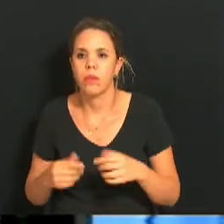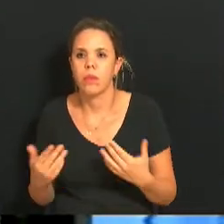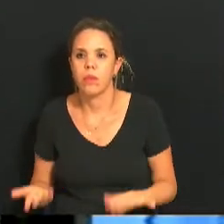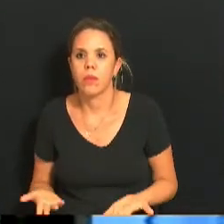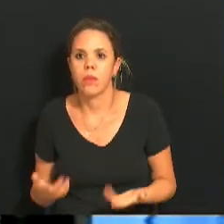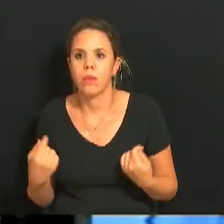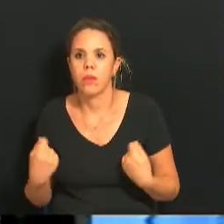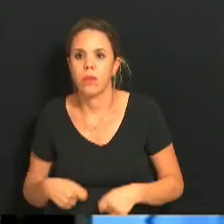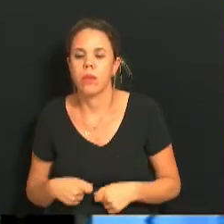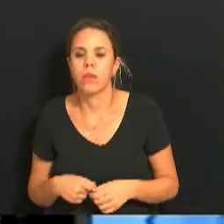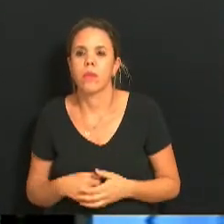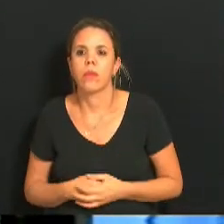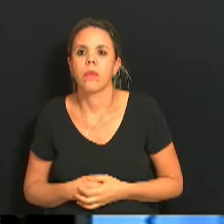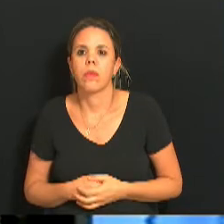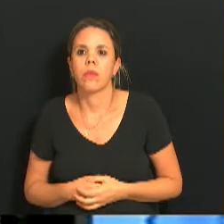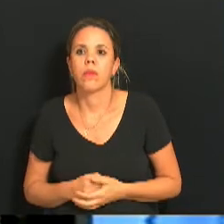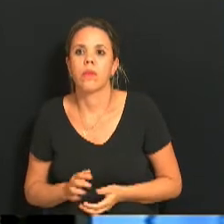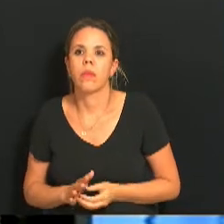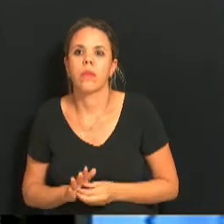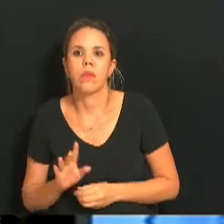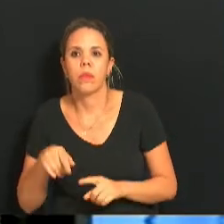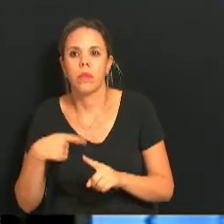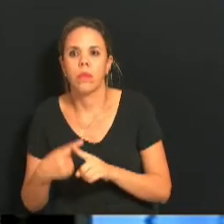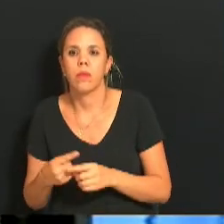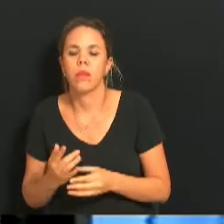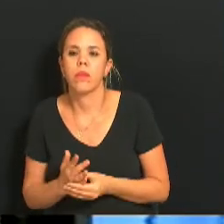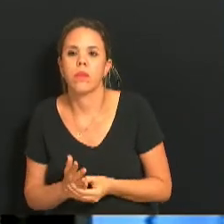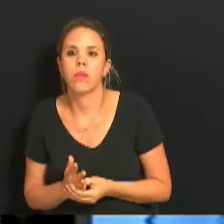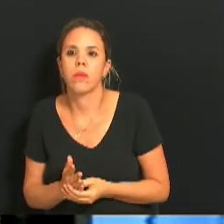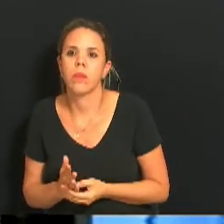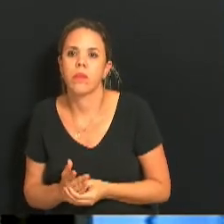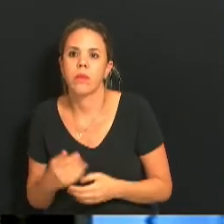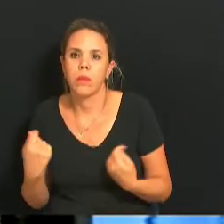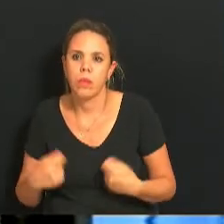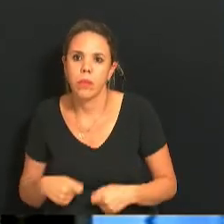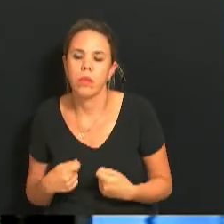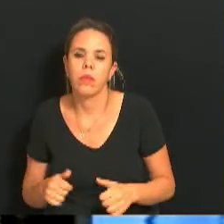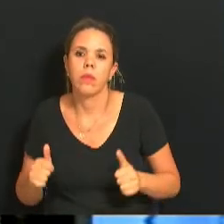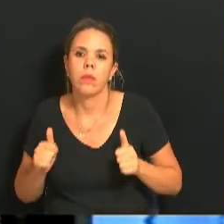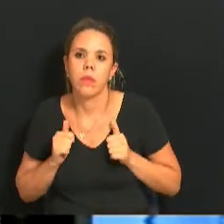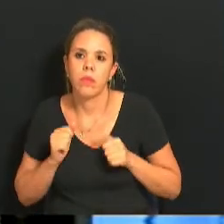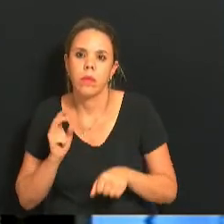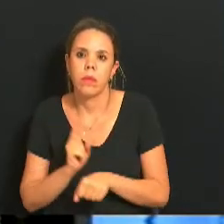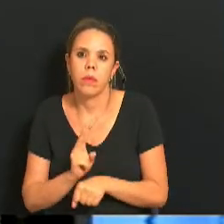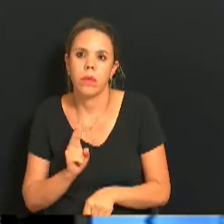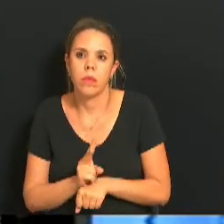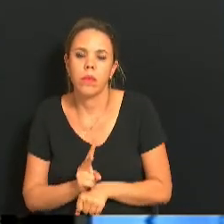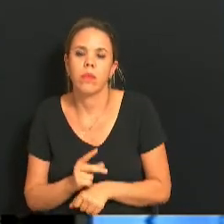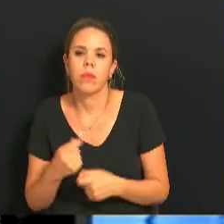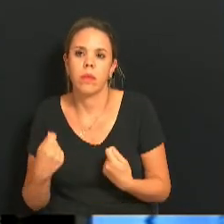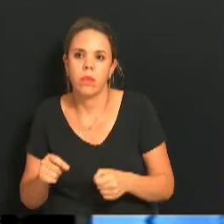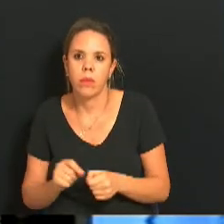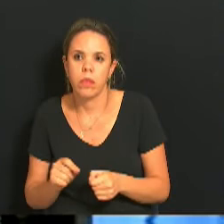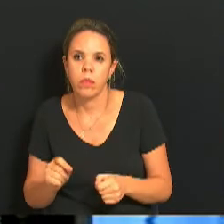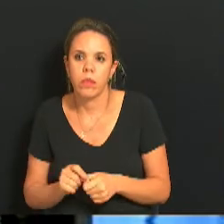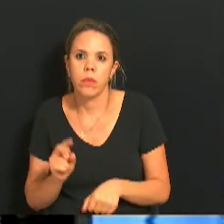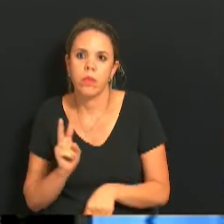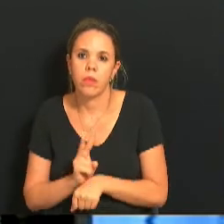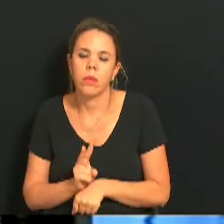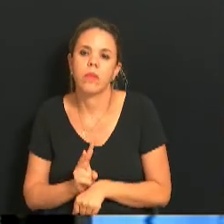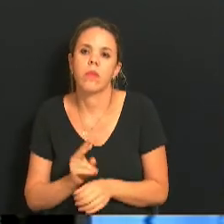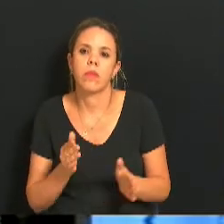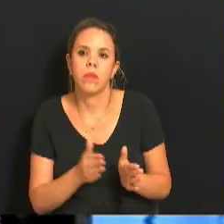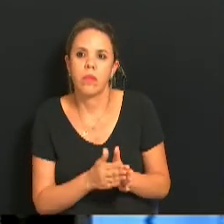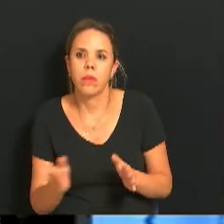ele precisa ser material e além disso quem precisa ser passível de conservação ele tem que ser conservado ao longo